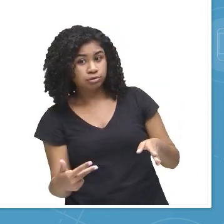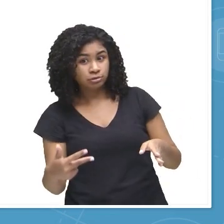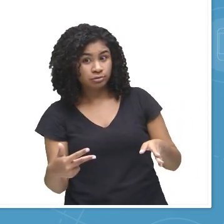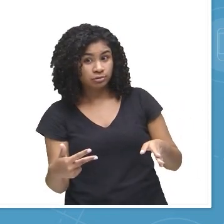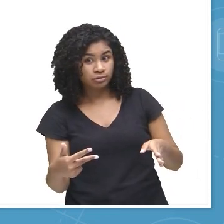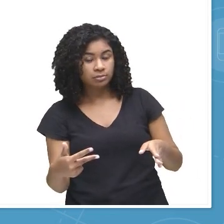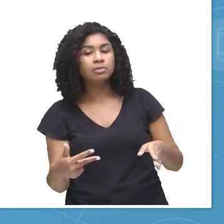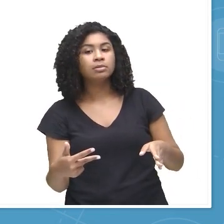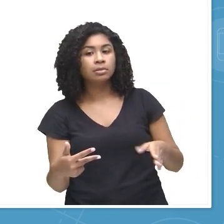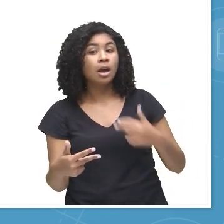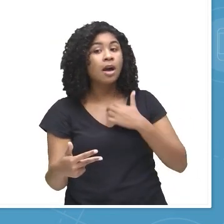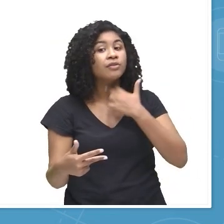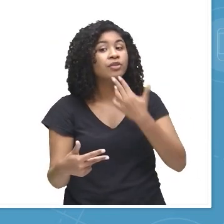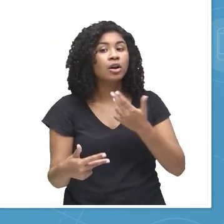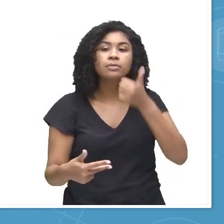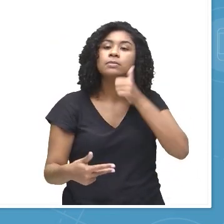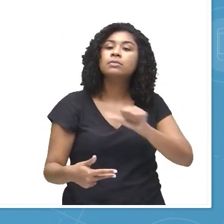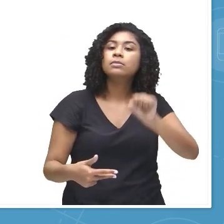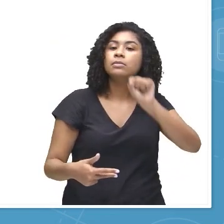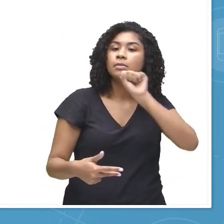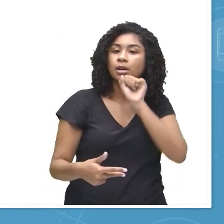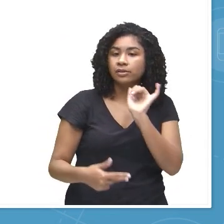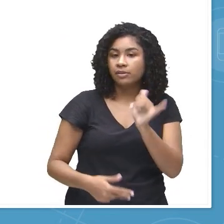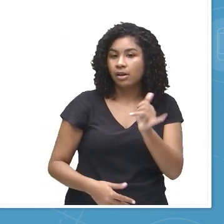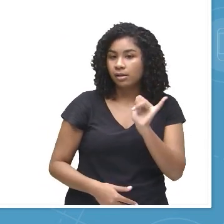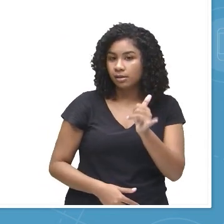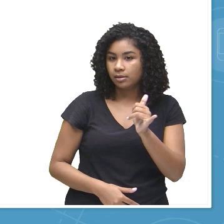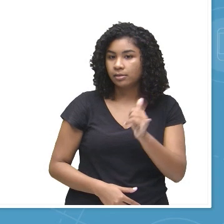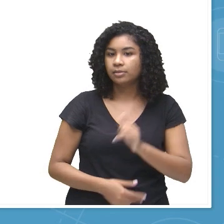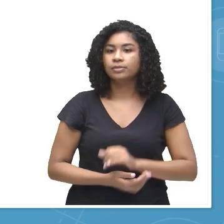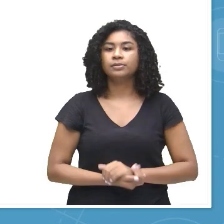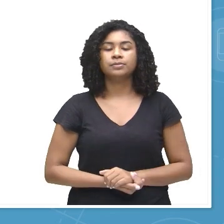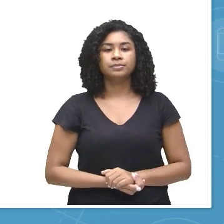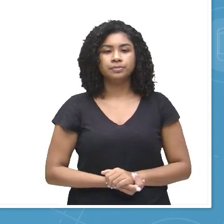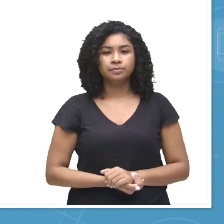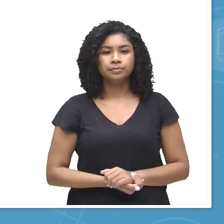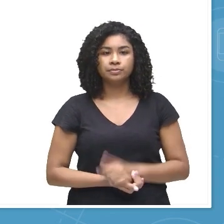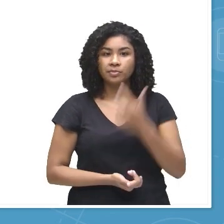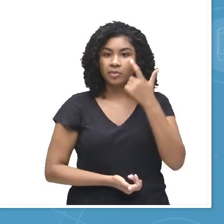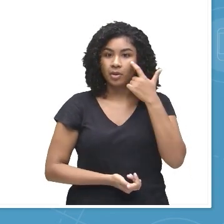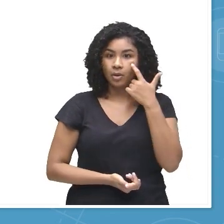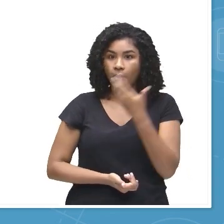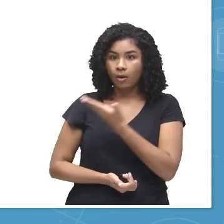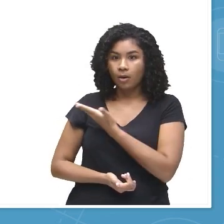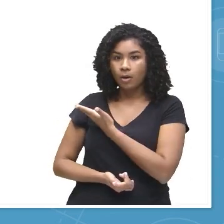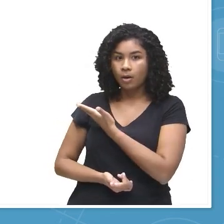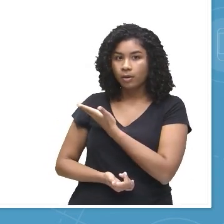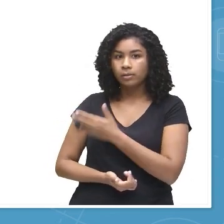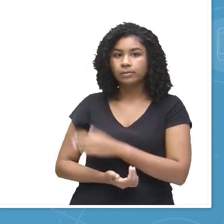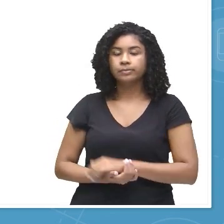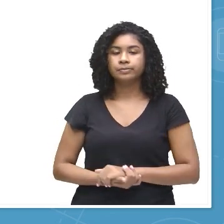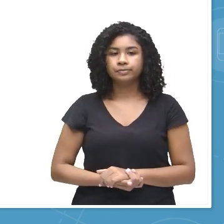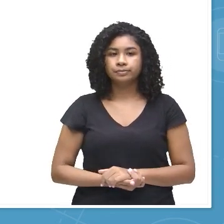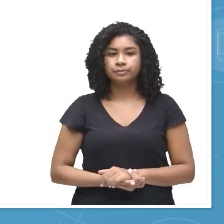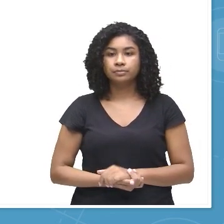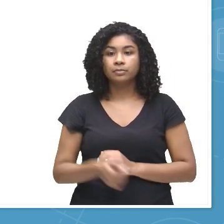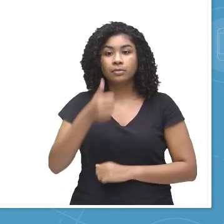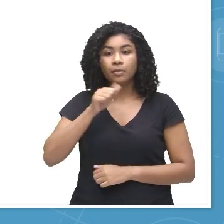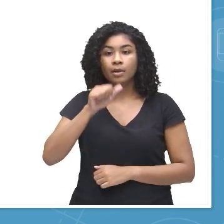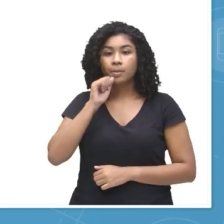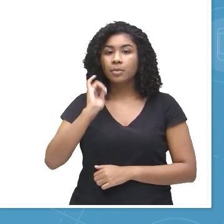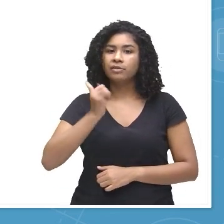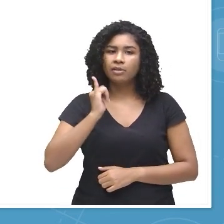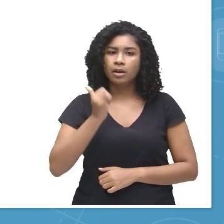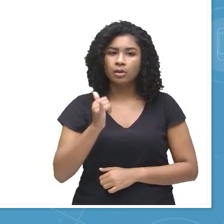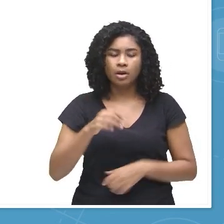ó, é a voz da mãe. Vai lá, pode passar a outra cartela. Aqui, ó. Aqui já é a voz da mãe, tá? Eu